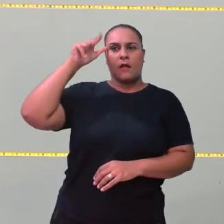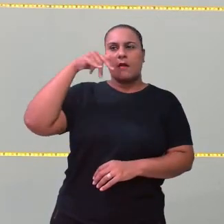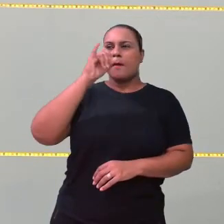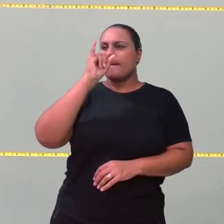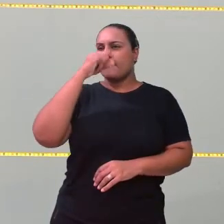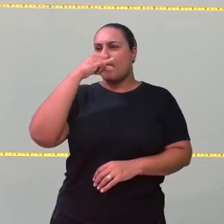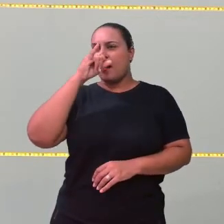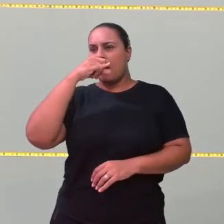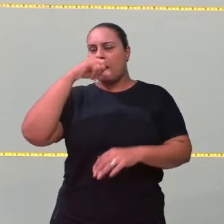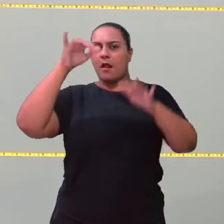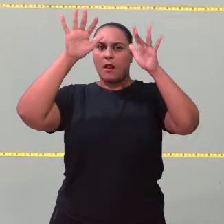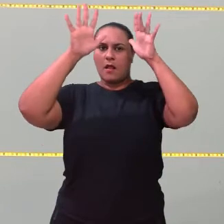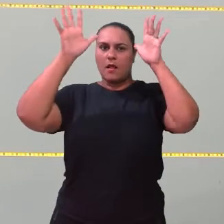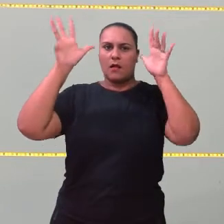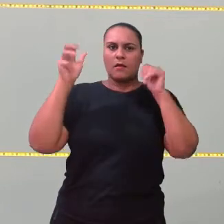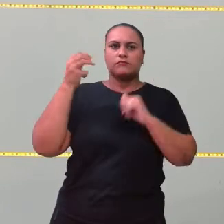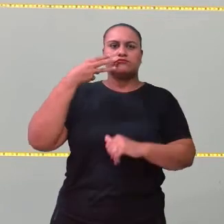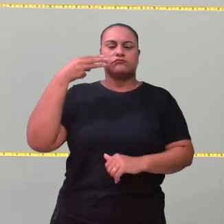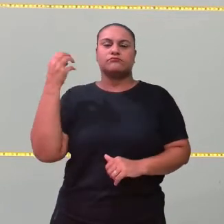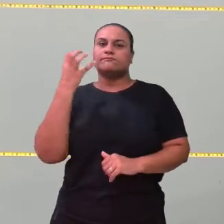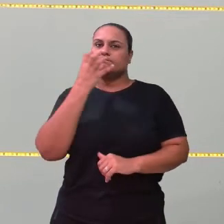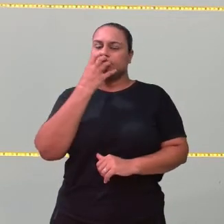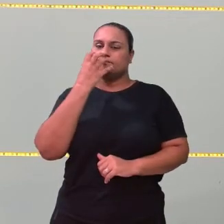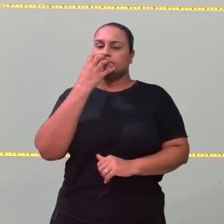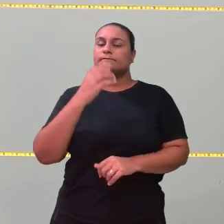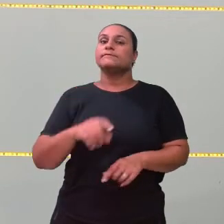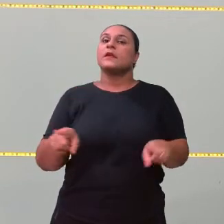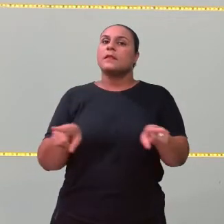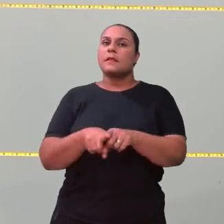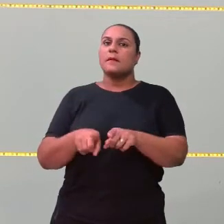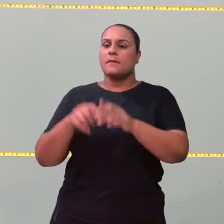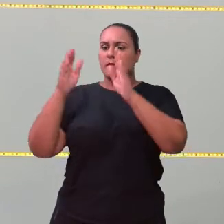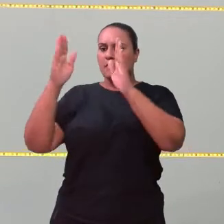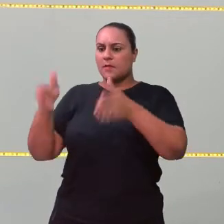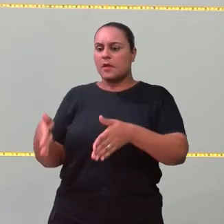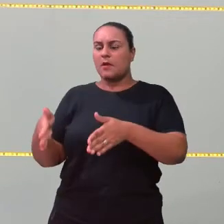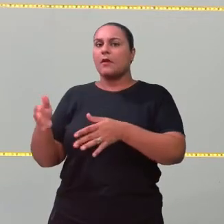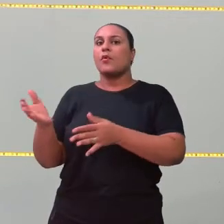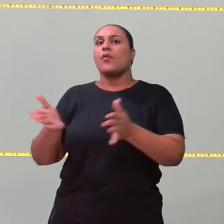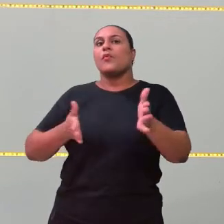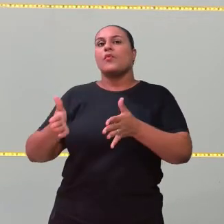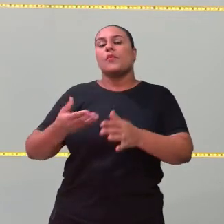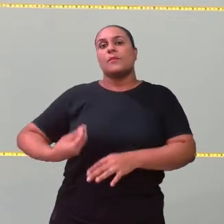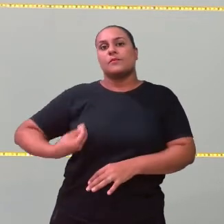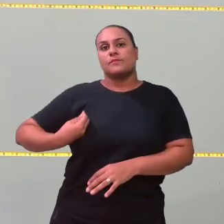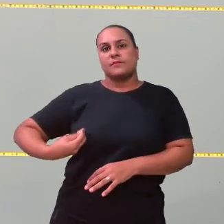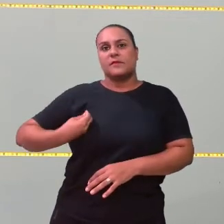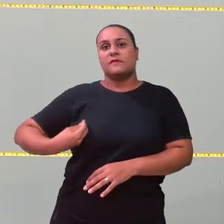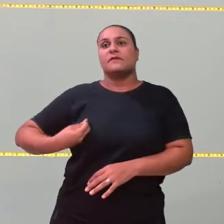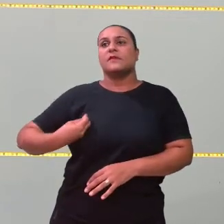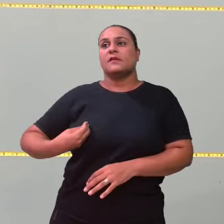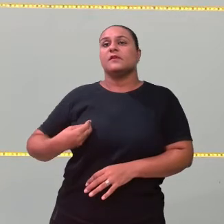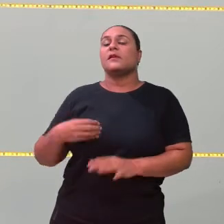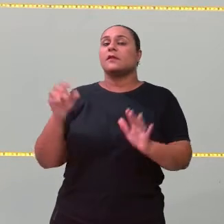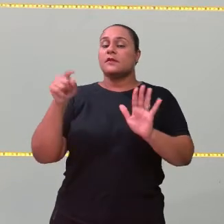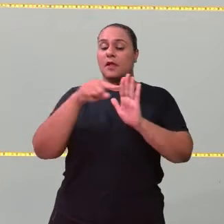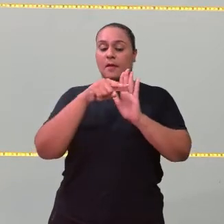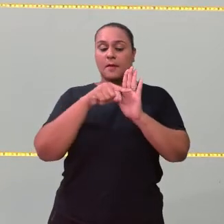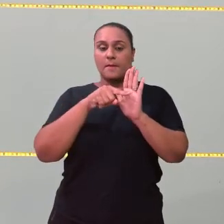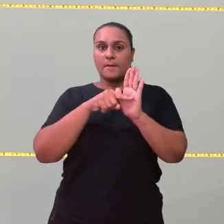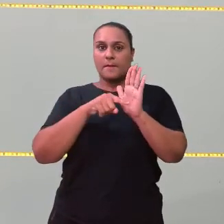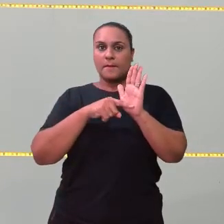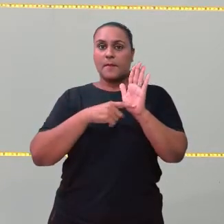porco. Também ao lado tem a idade, né, o tempo de vida